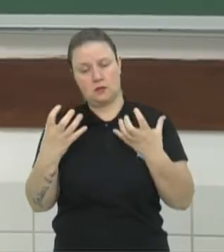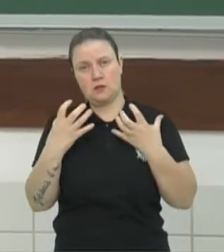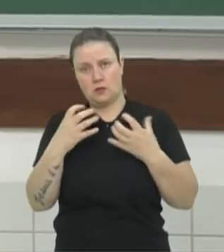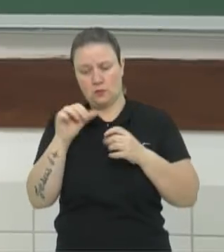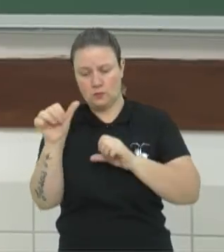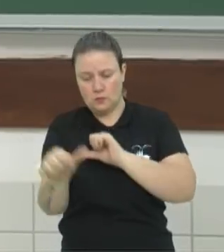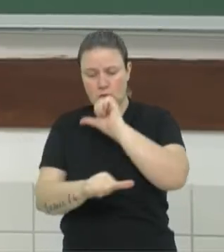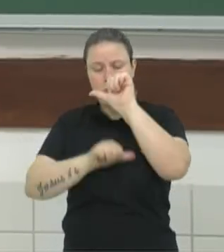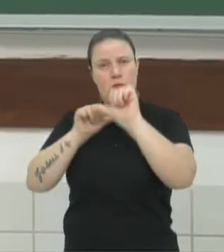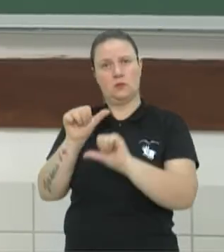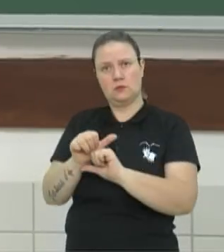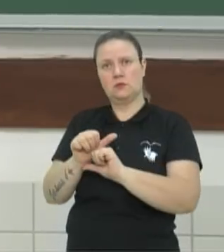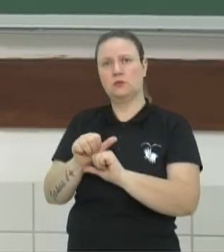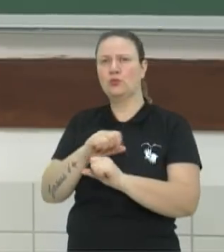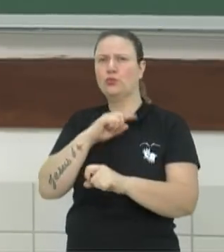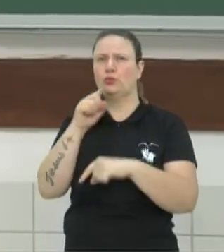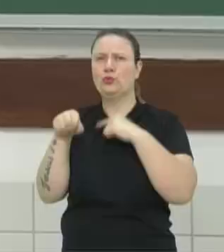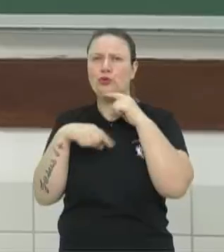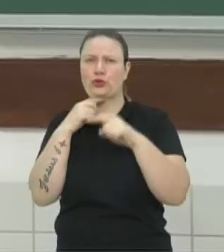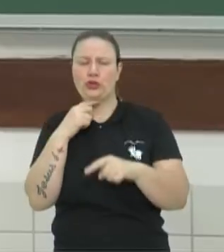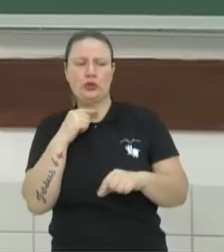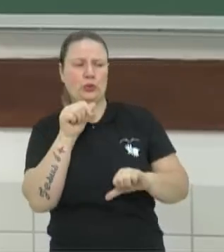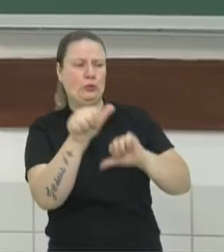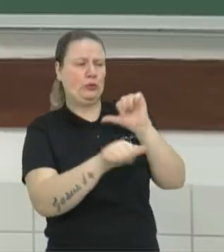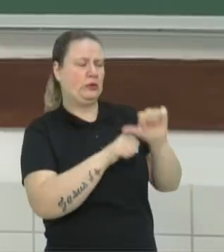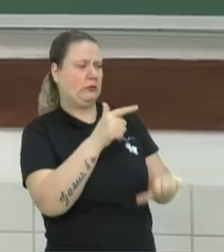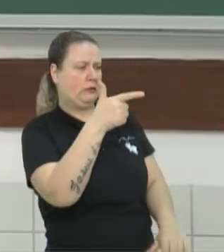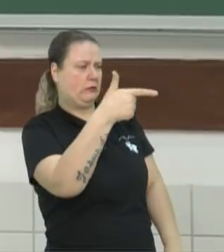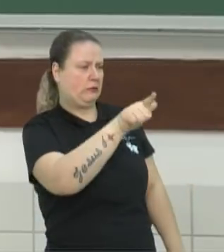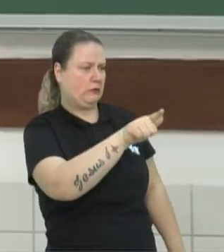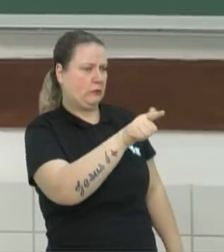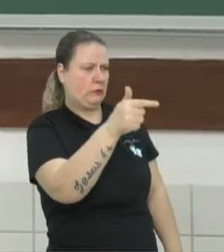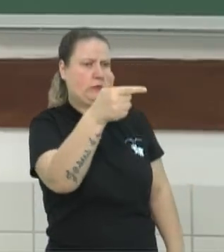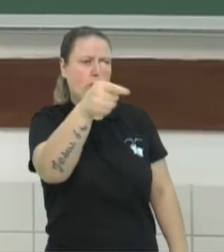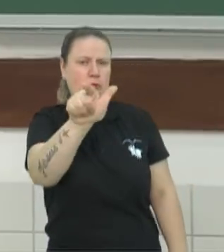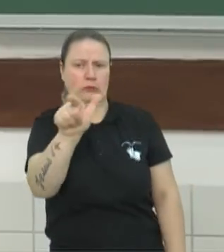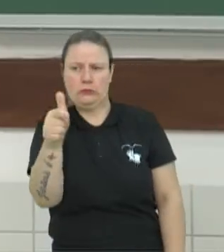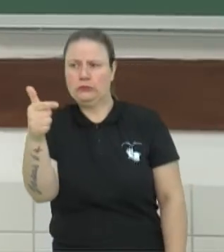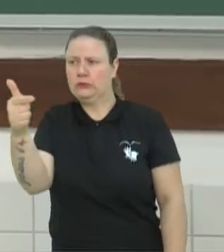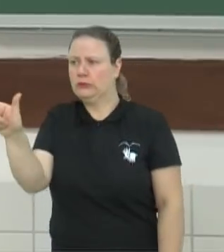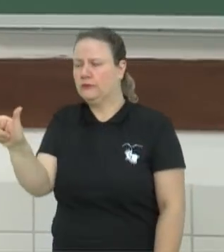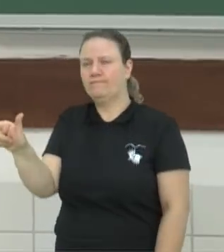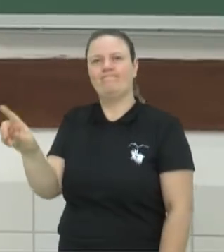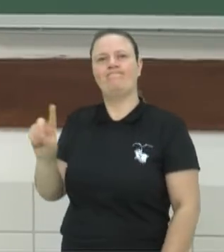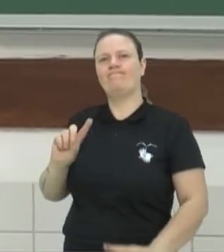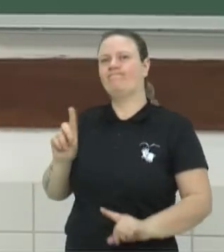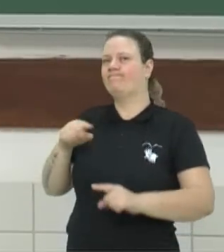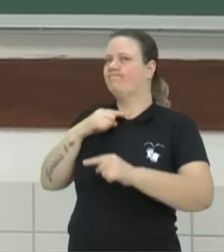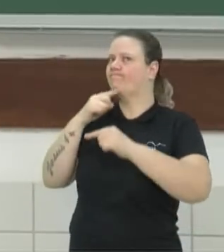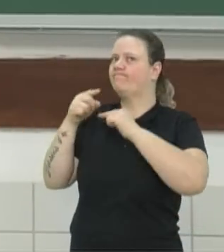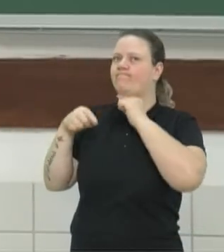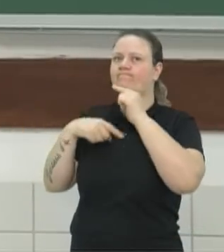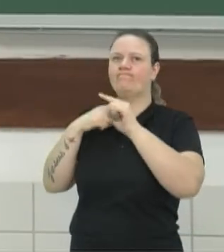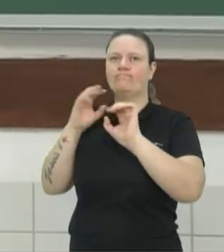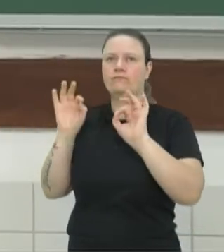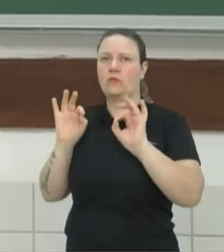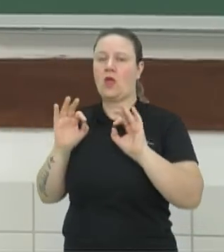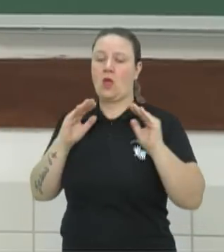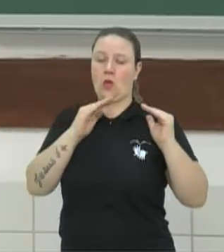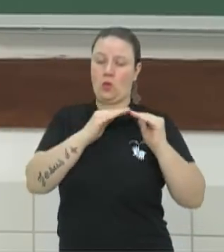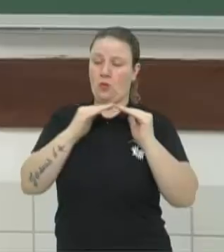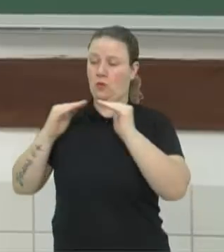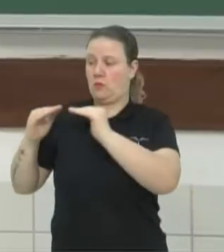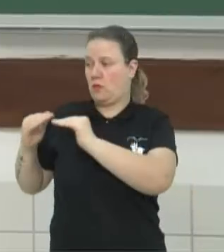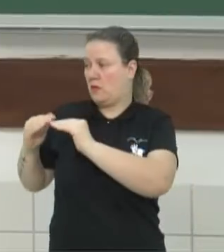não adianta você querer mudar o outro. Porque o outro, você não tem poder sobre o outro. O meu vizinho não fez